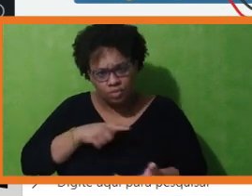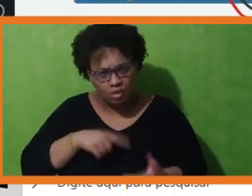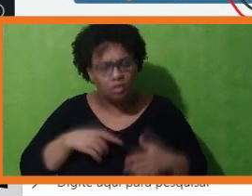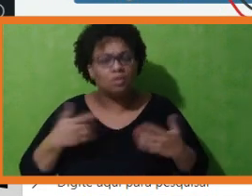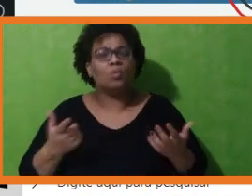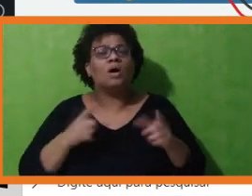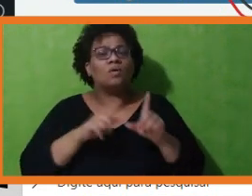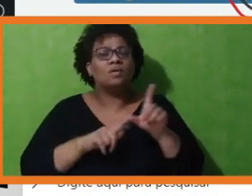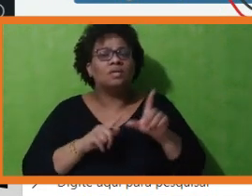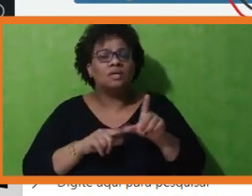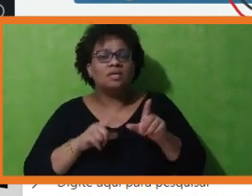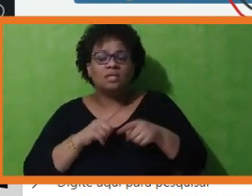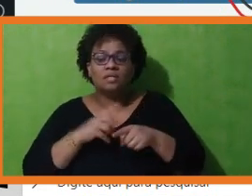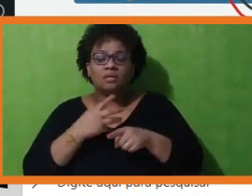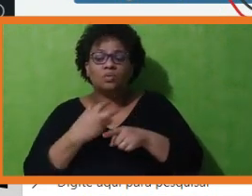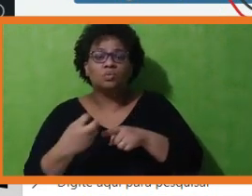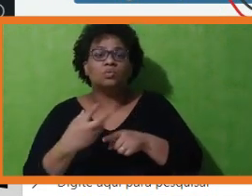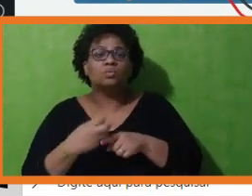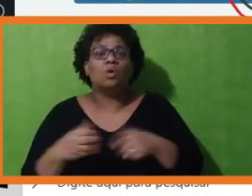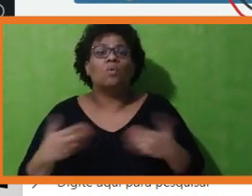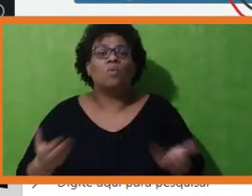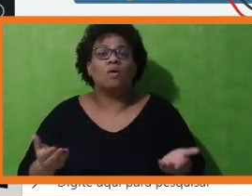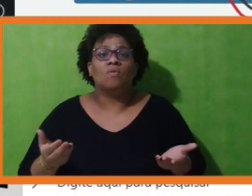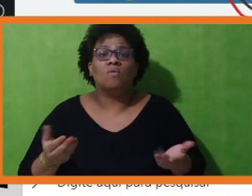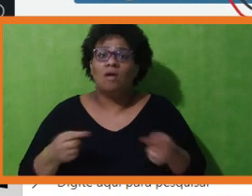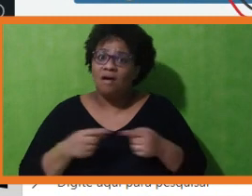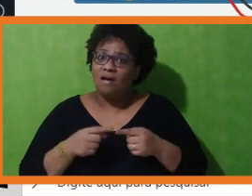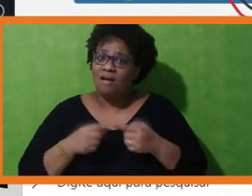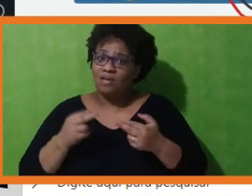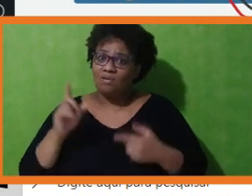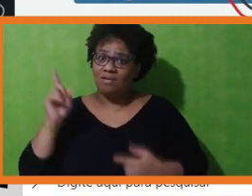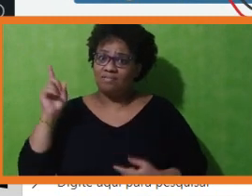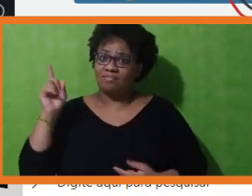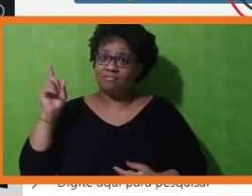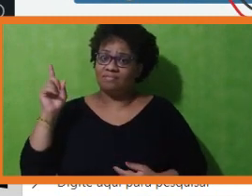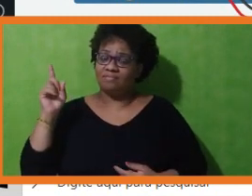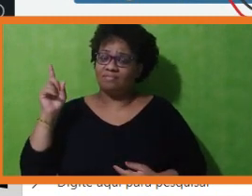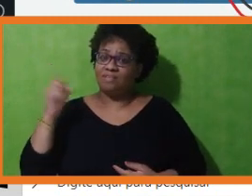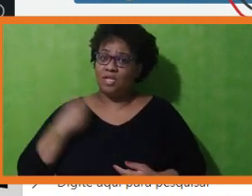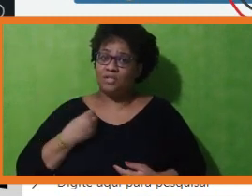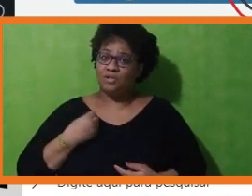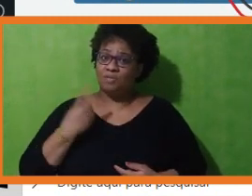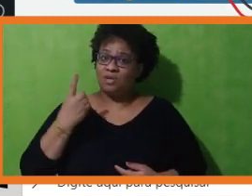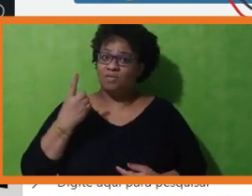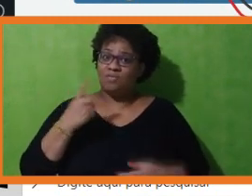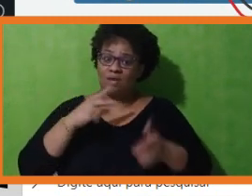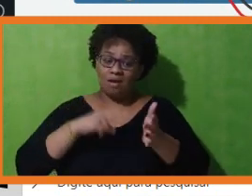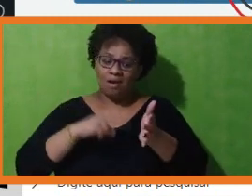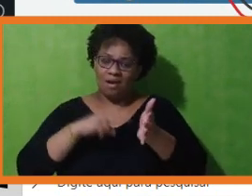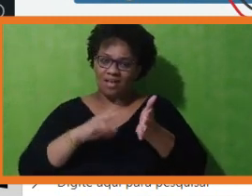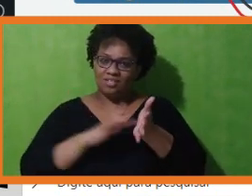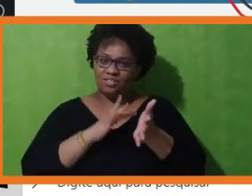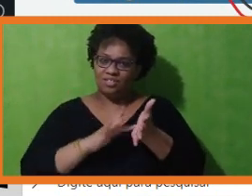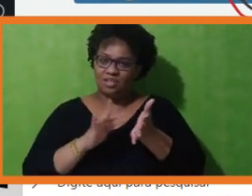está ligado. Qual é a variável que recebe o estado do botão? É justamente essa aqui, ó, leitura botão 1, que é a